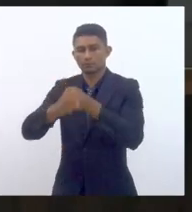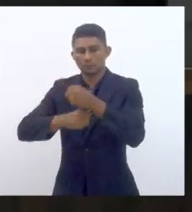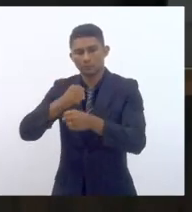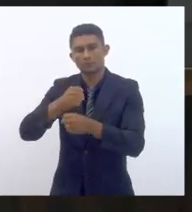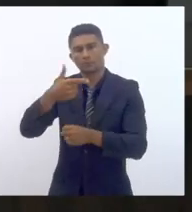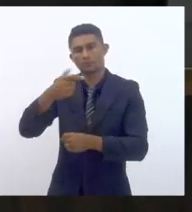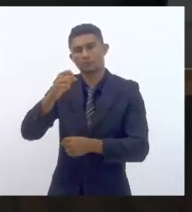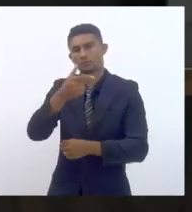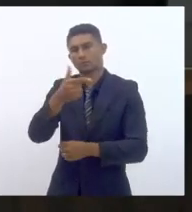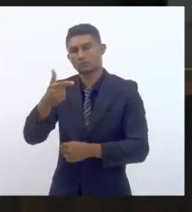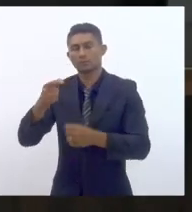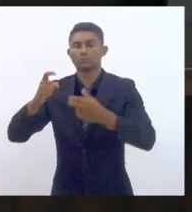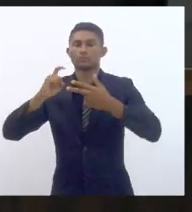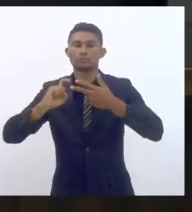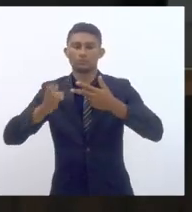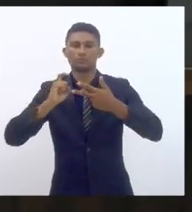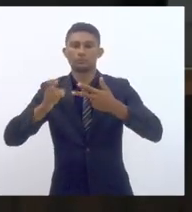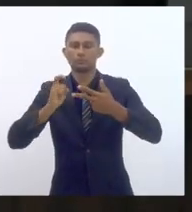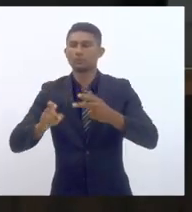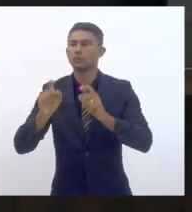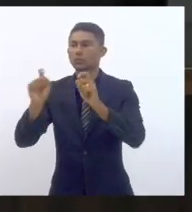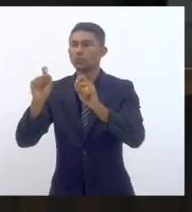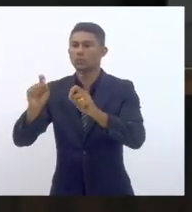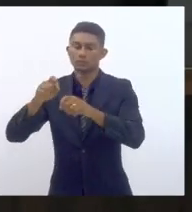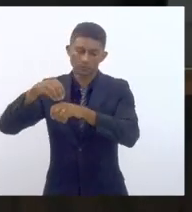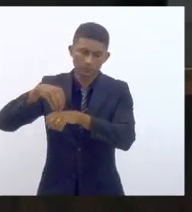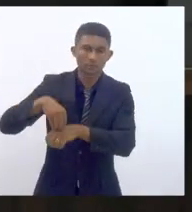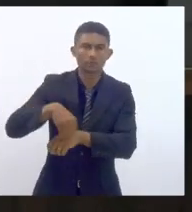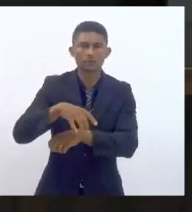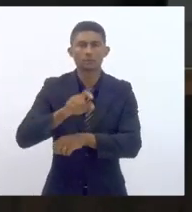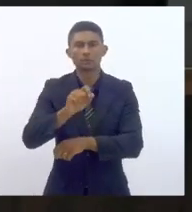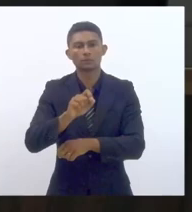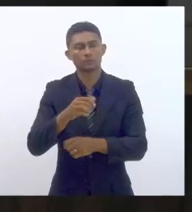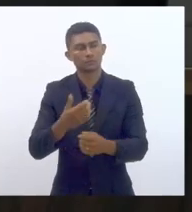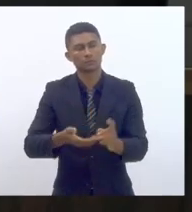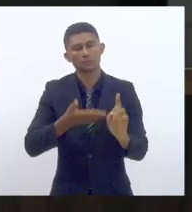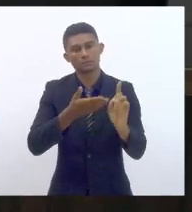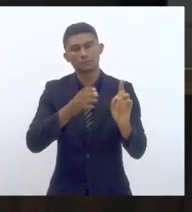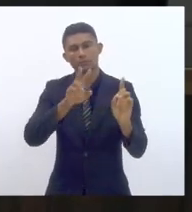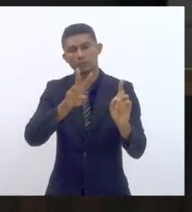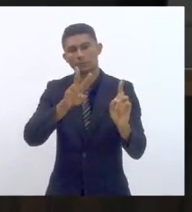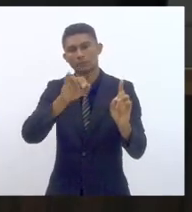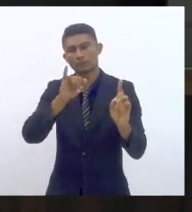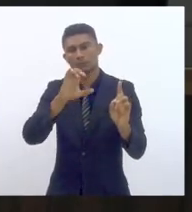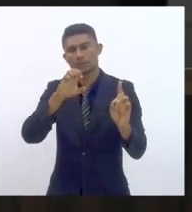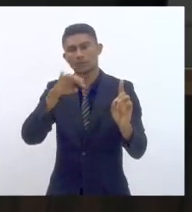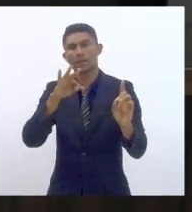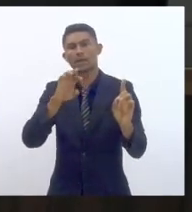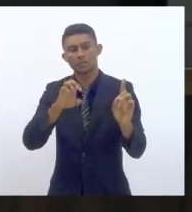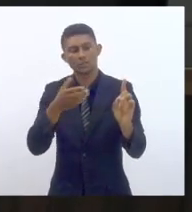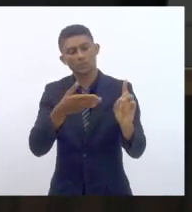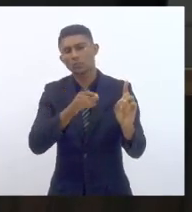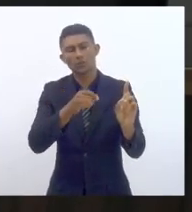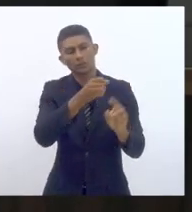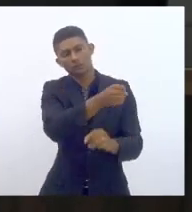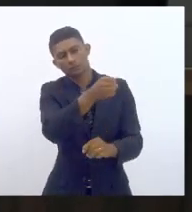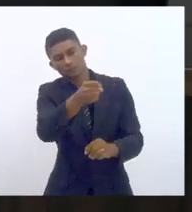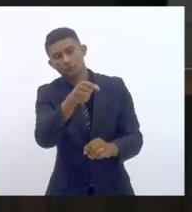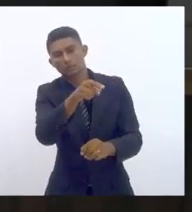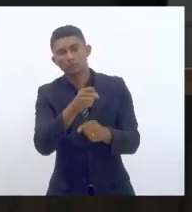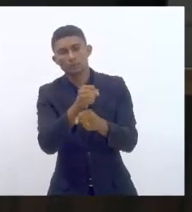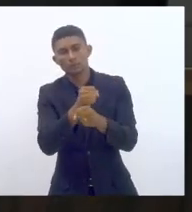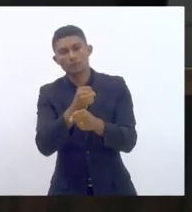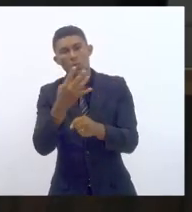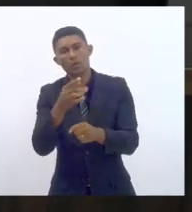25 de 2022, de autoria do Poder Executivo, que indica a recondução de Vicente Paula Loureiro para exercer o mandato de 4 anos